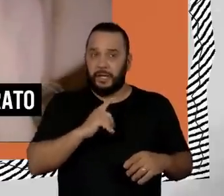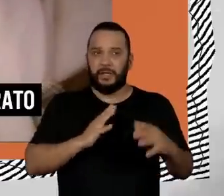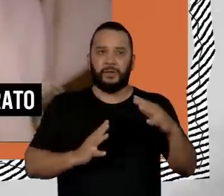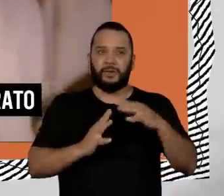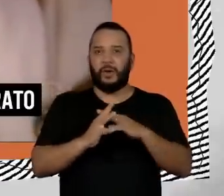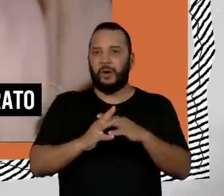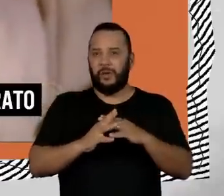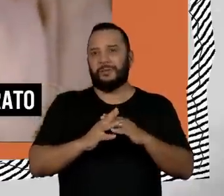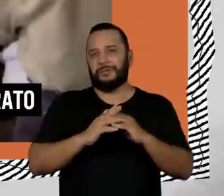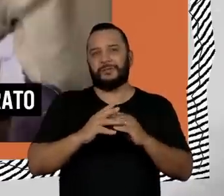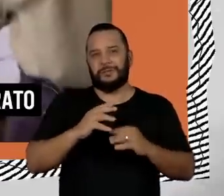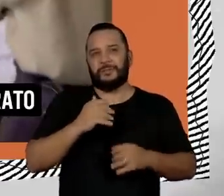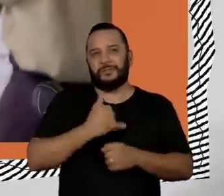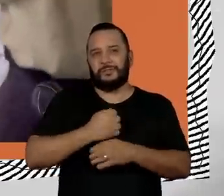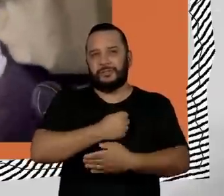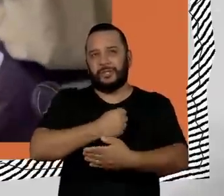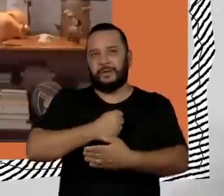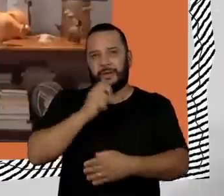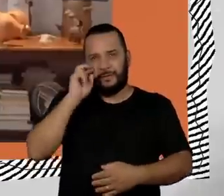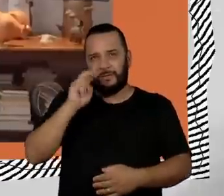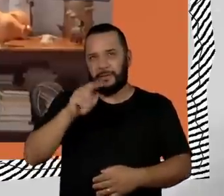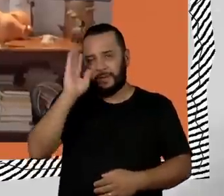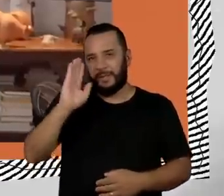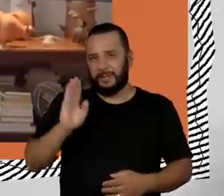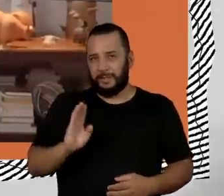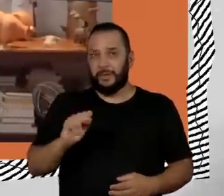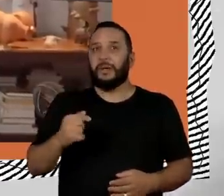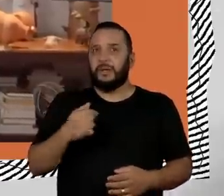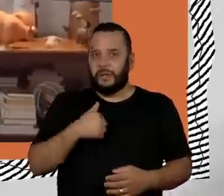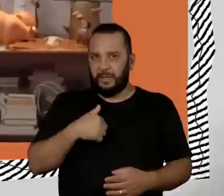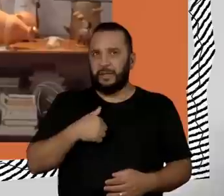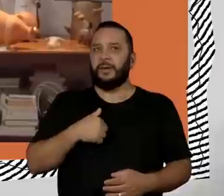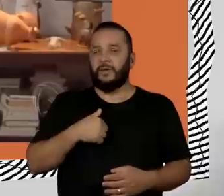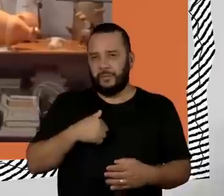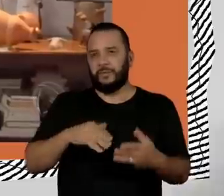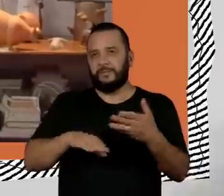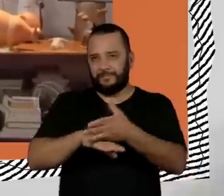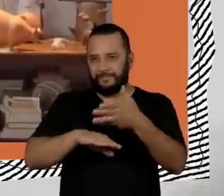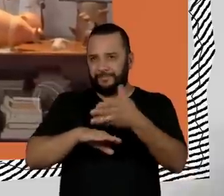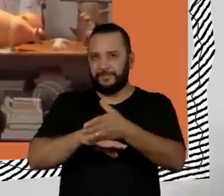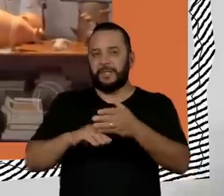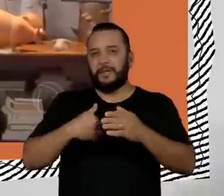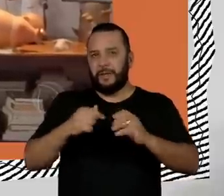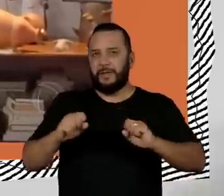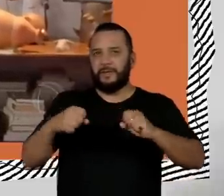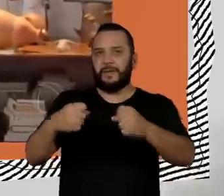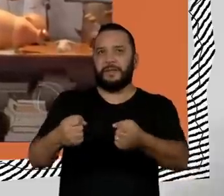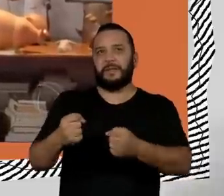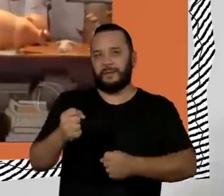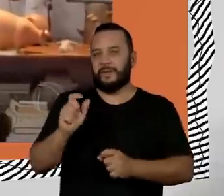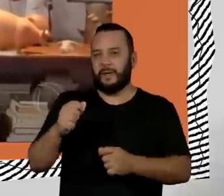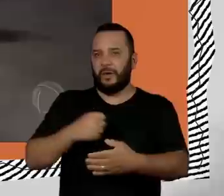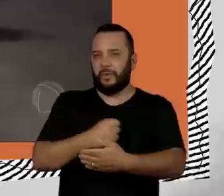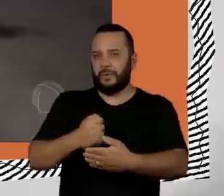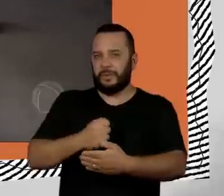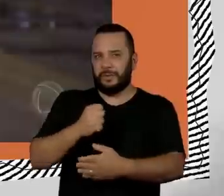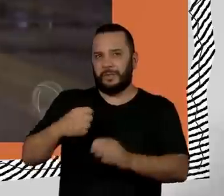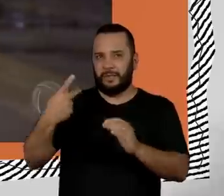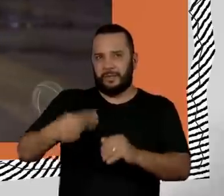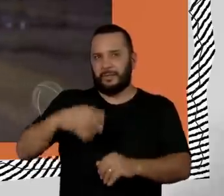ver muito Brasil no prato e eu tô nesse programa para ser uma defensora da cozinha brasileira